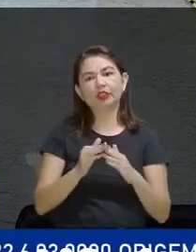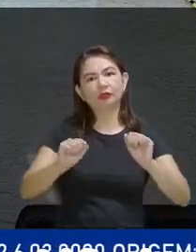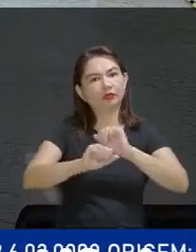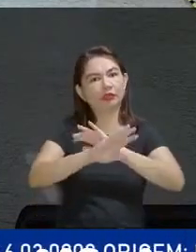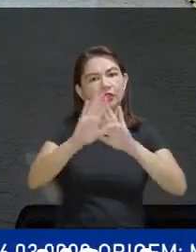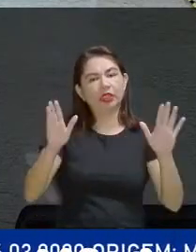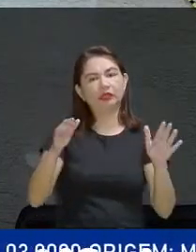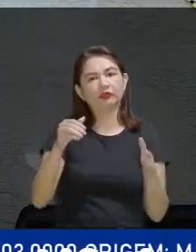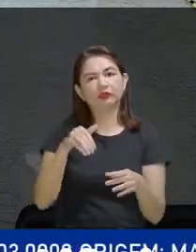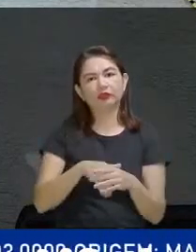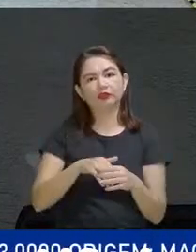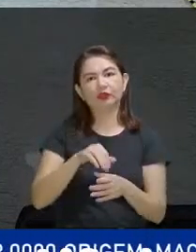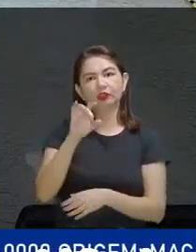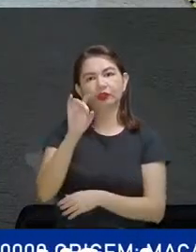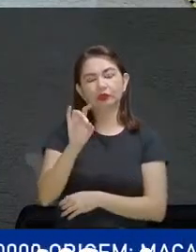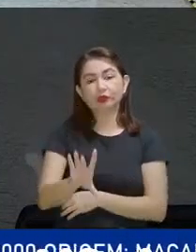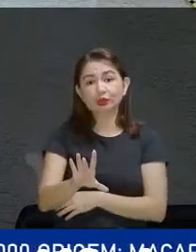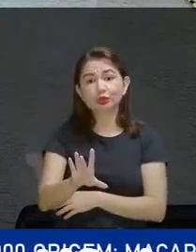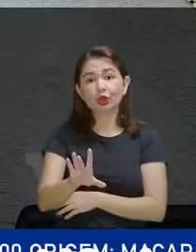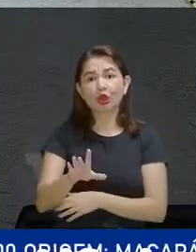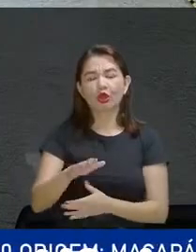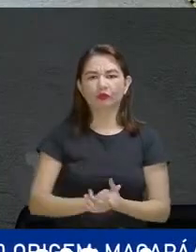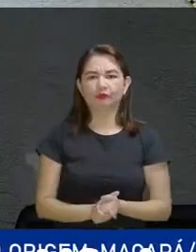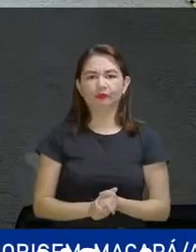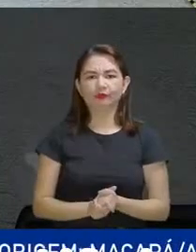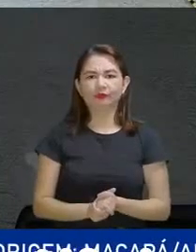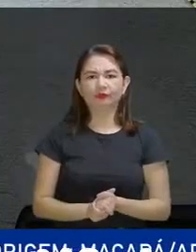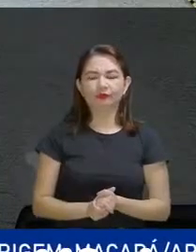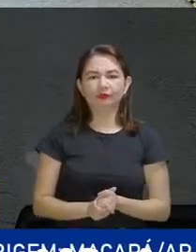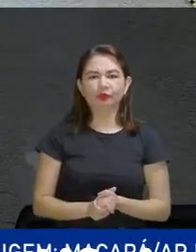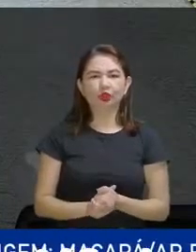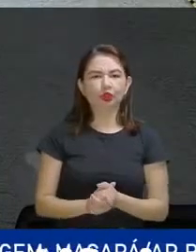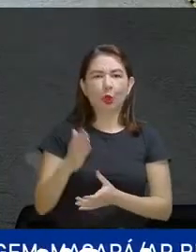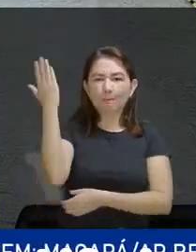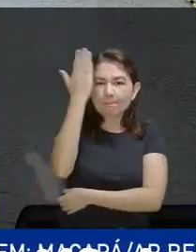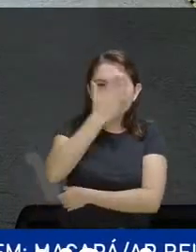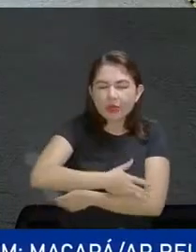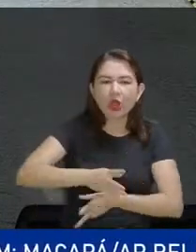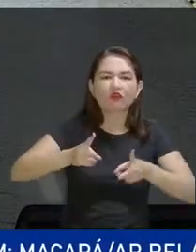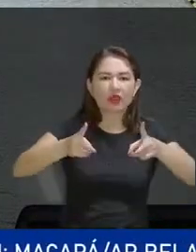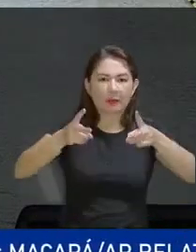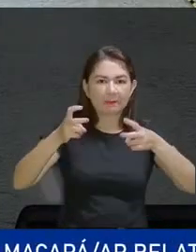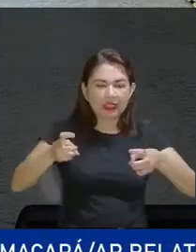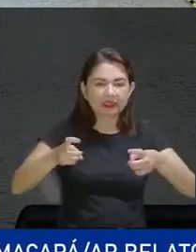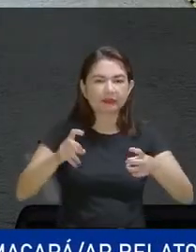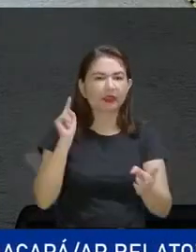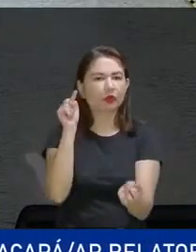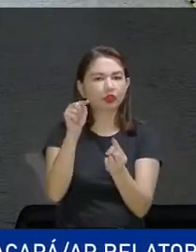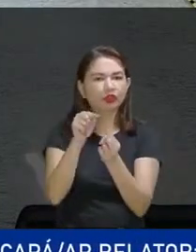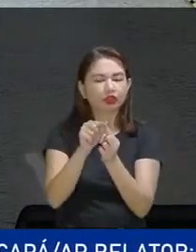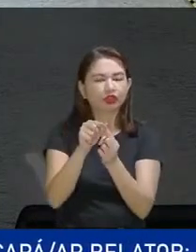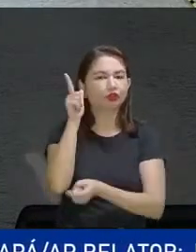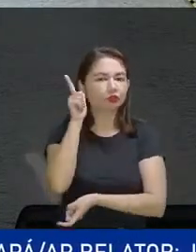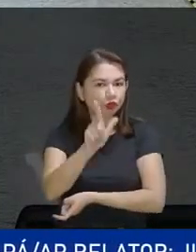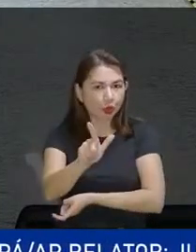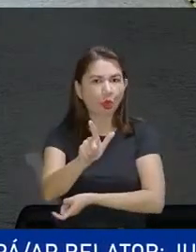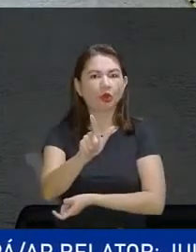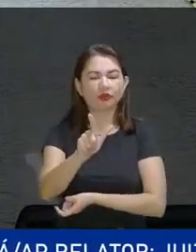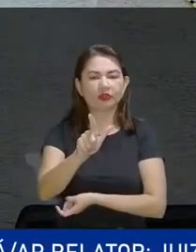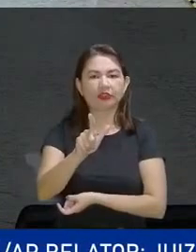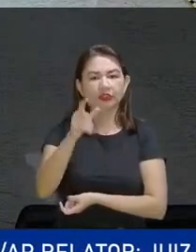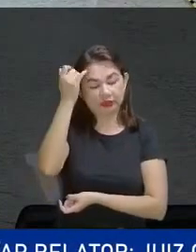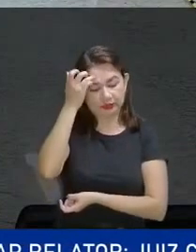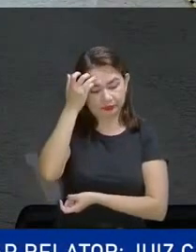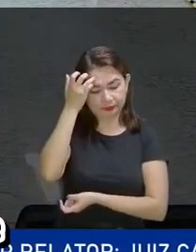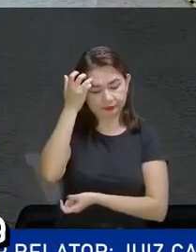voto, apenas a evidência do dolo, consistente no especial fim de agir para a caracterização da captação